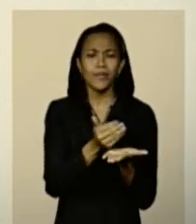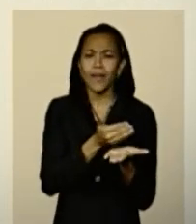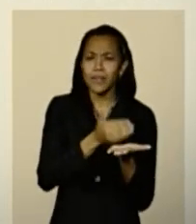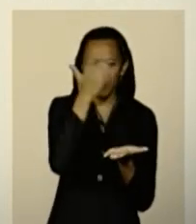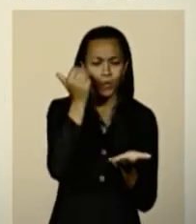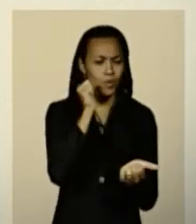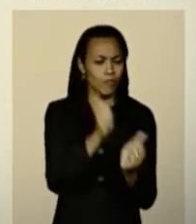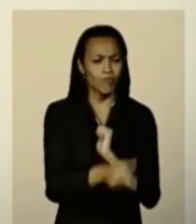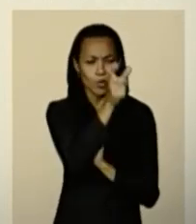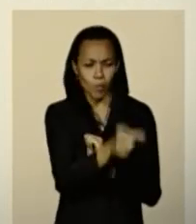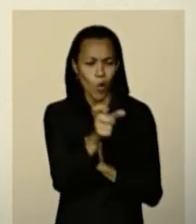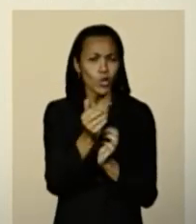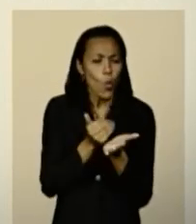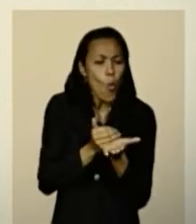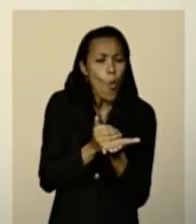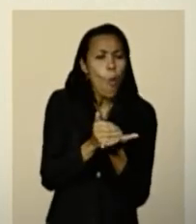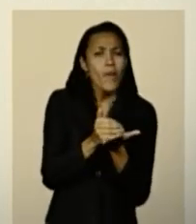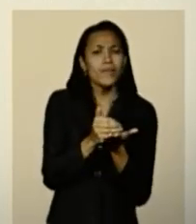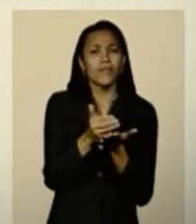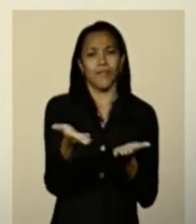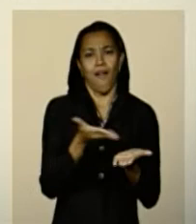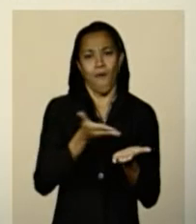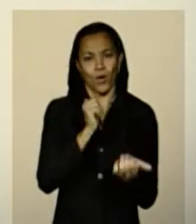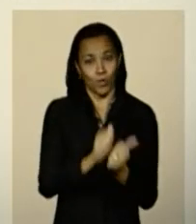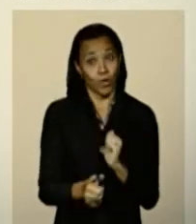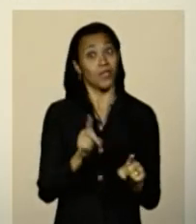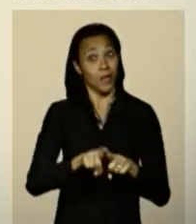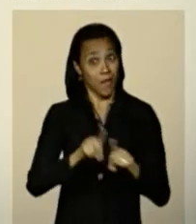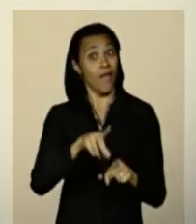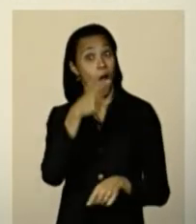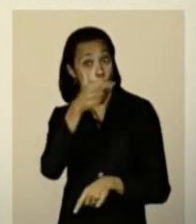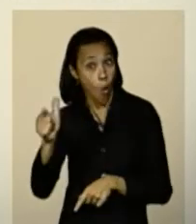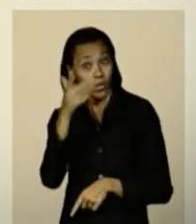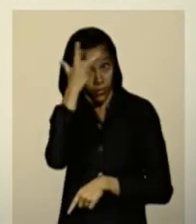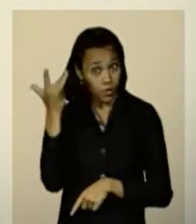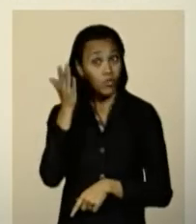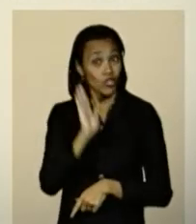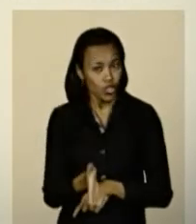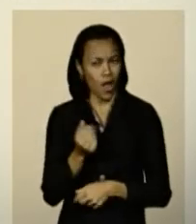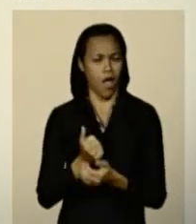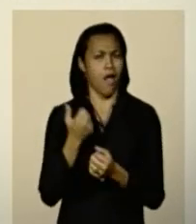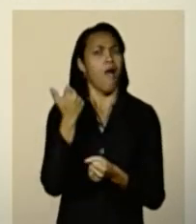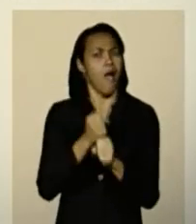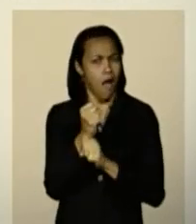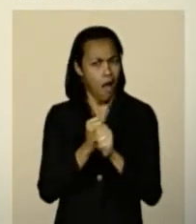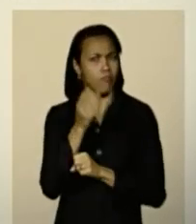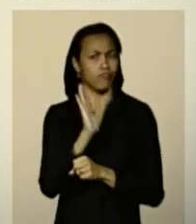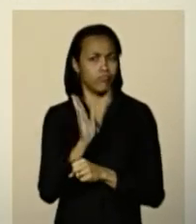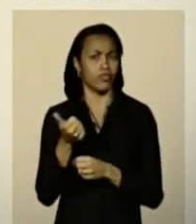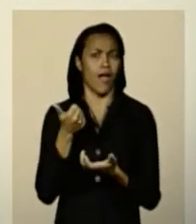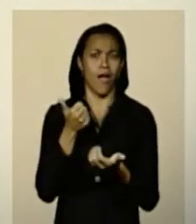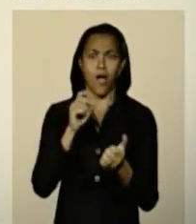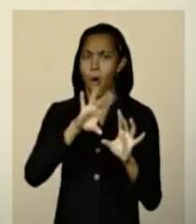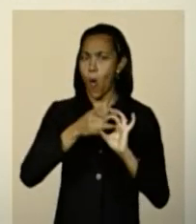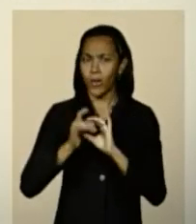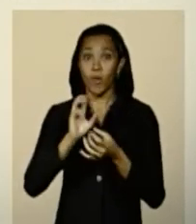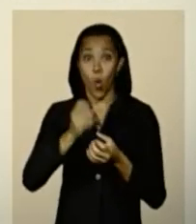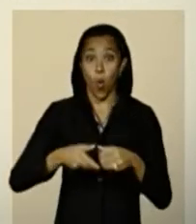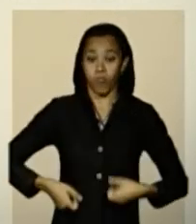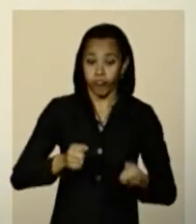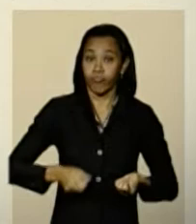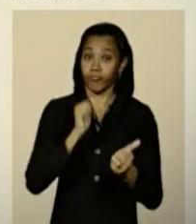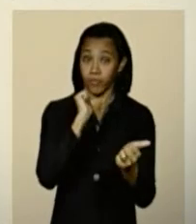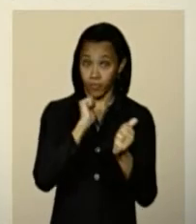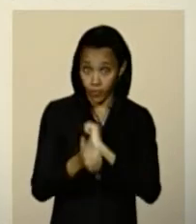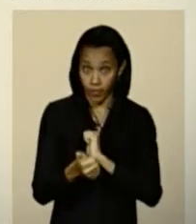os esportistas que estão começando a carreira até aqueles que já competem em olimpíadas ou paraolimpíadas